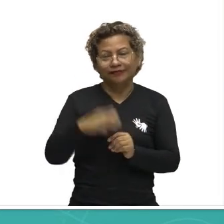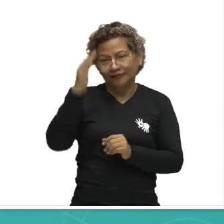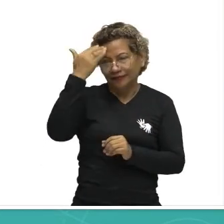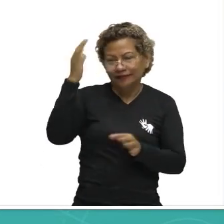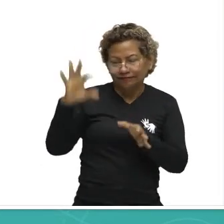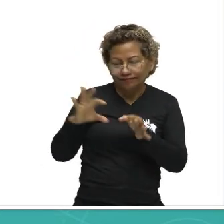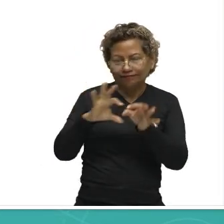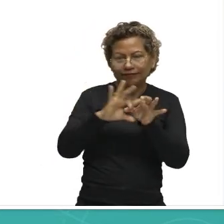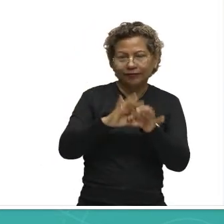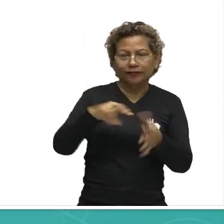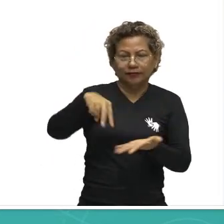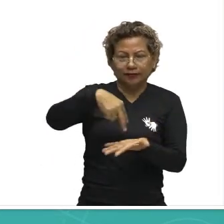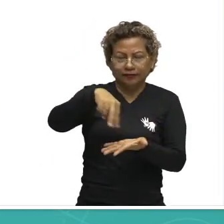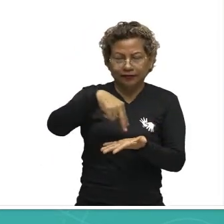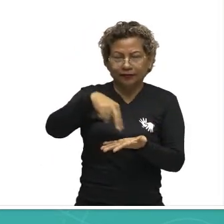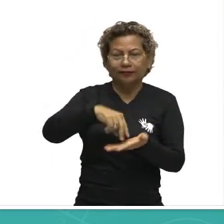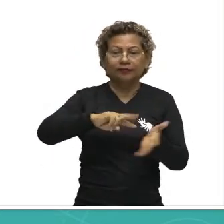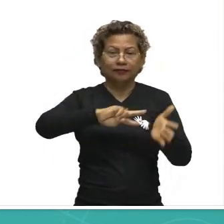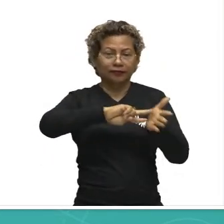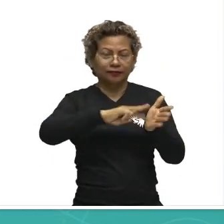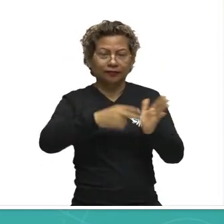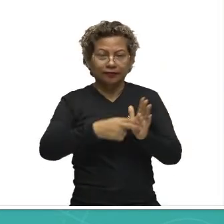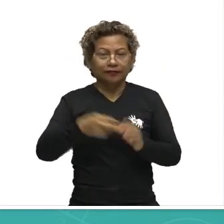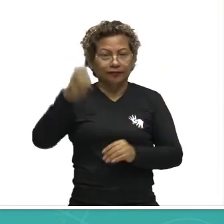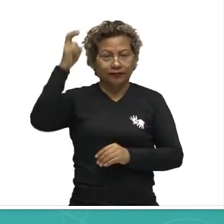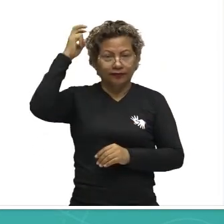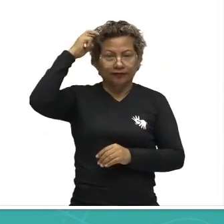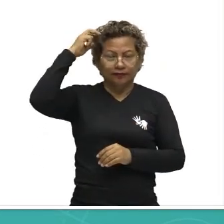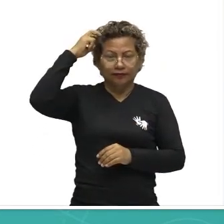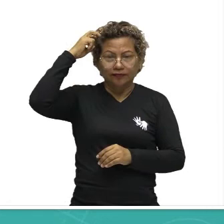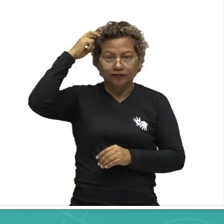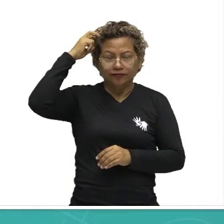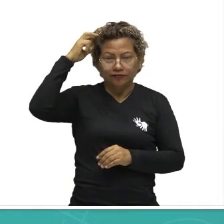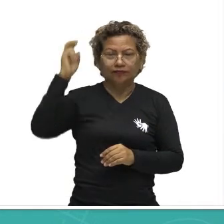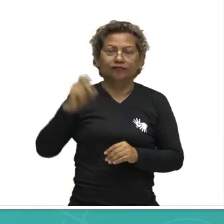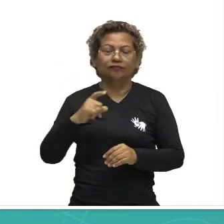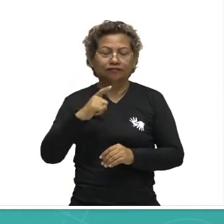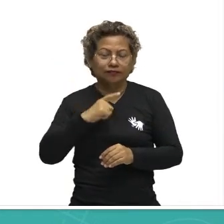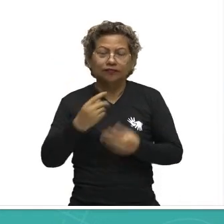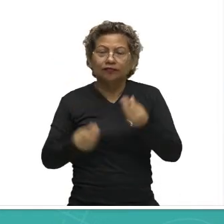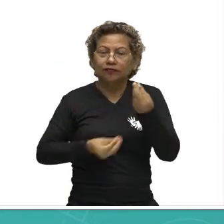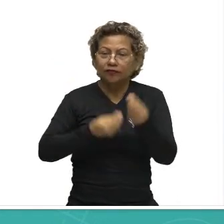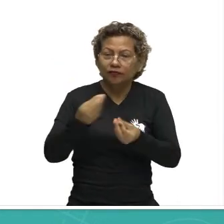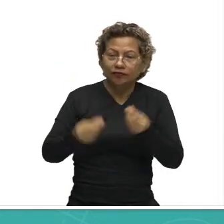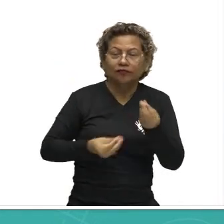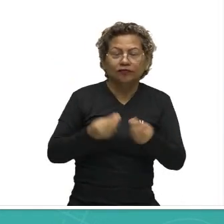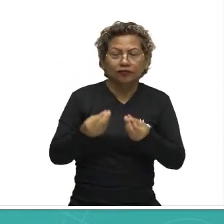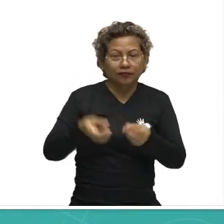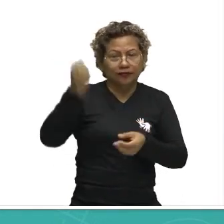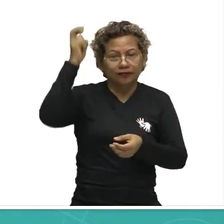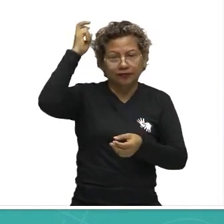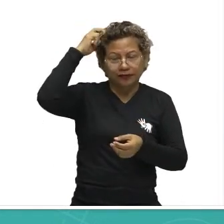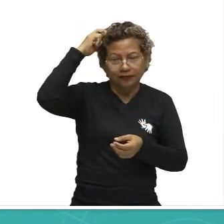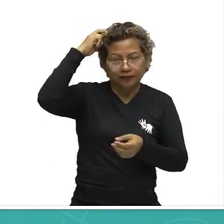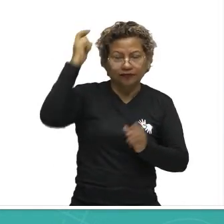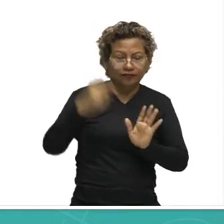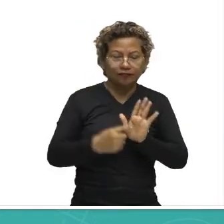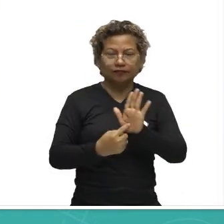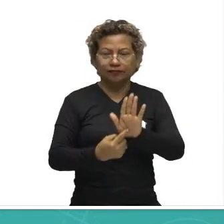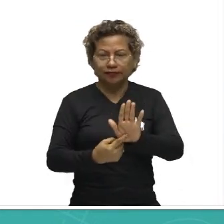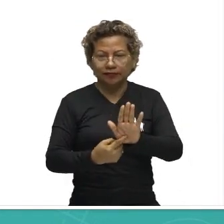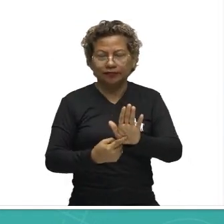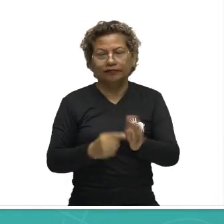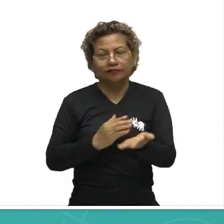Então, a dança, ela representa uma cultura, ela representa o modo daquela cultura ver, e muitas vezes